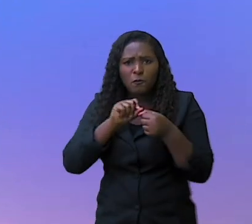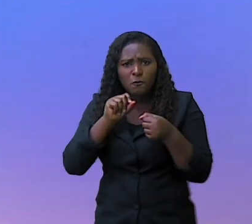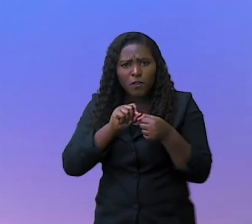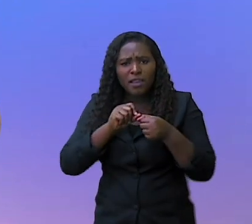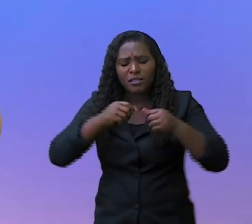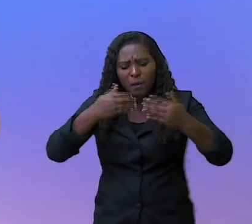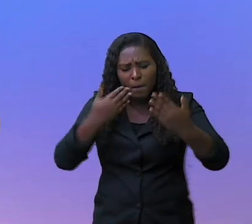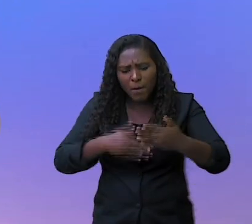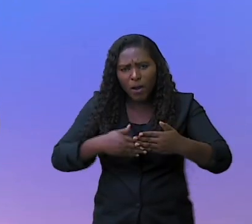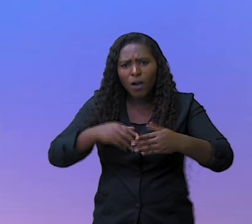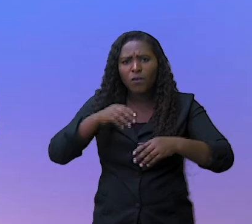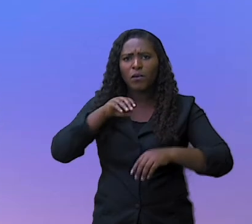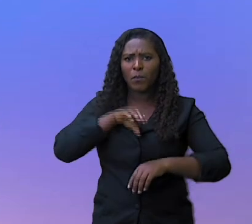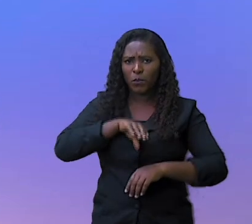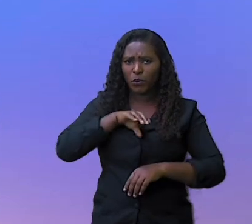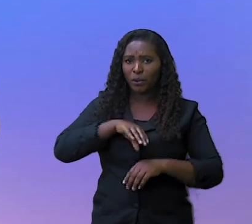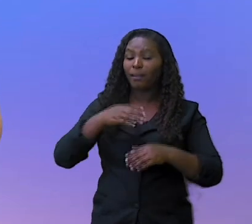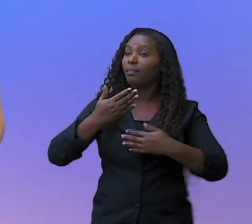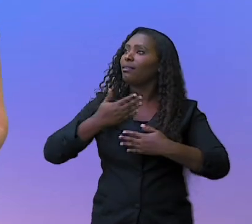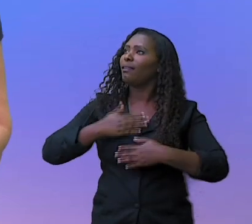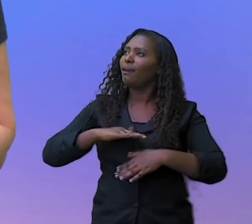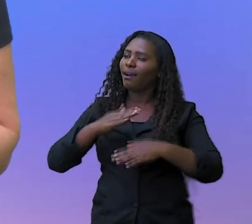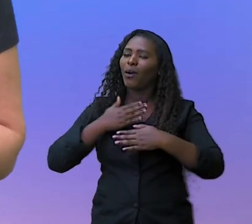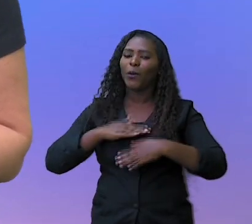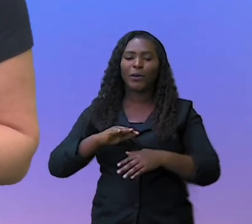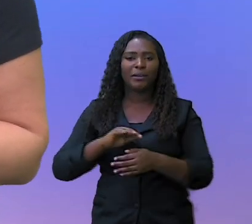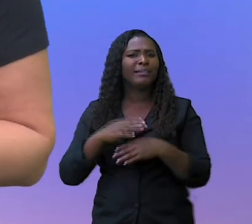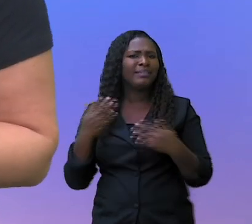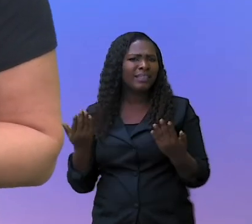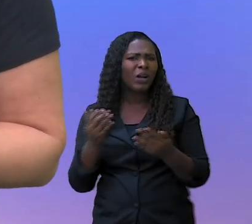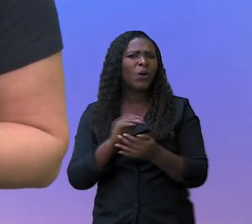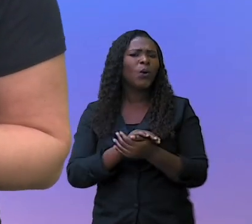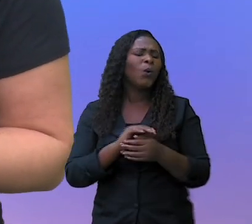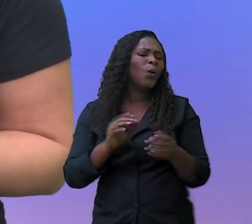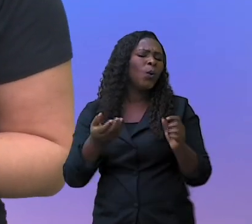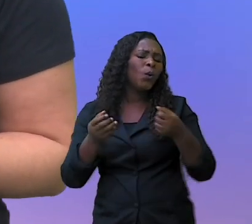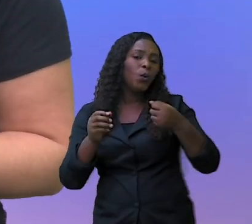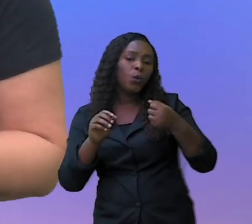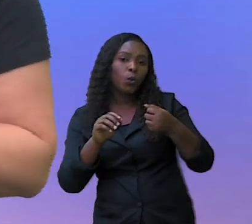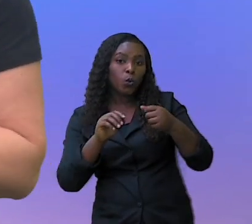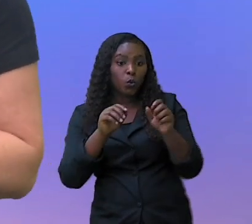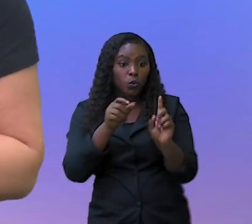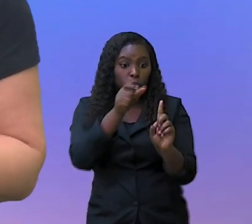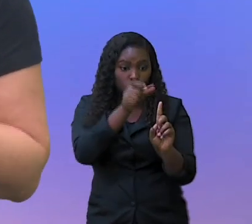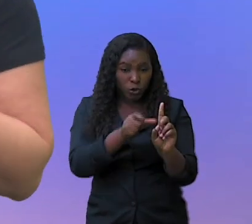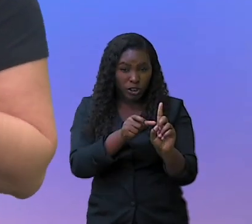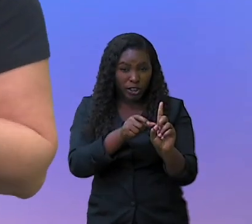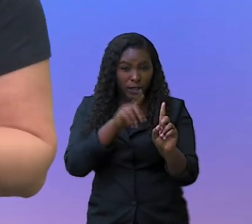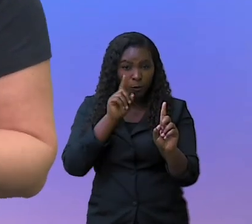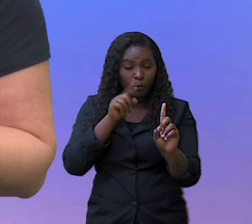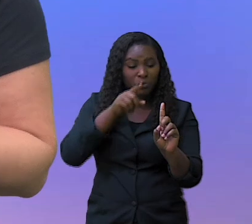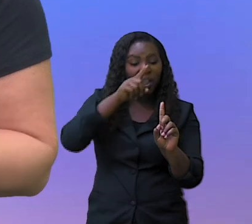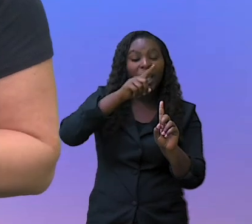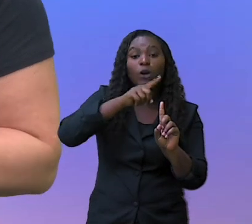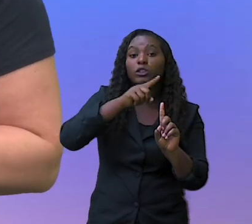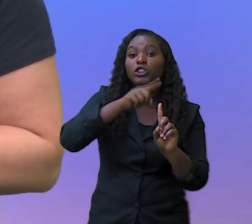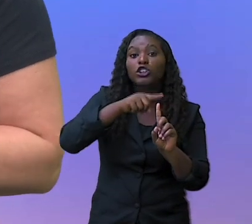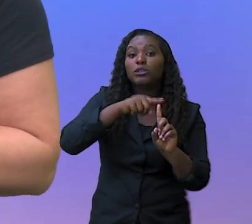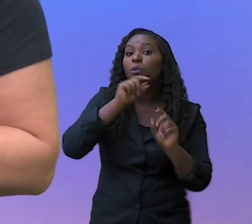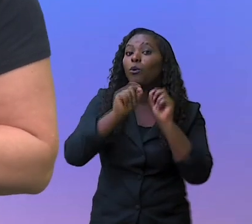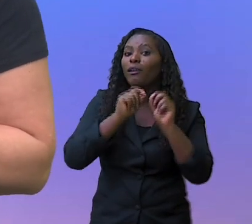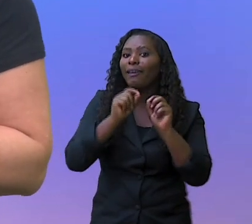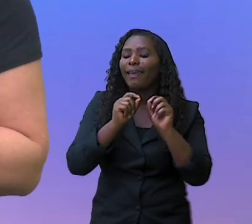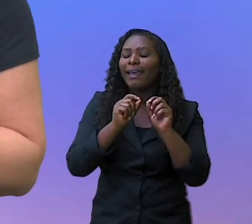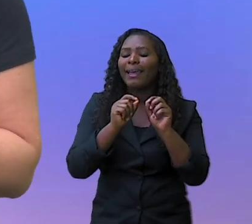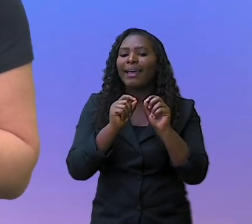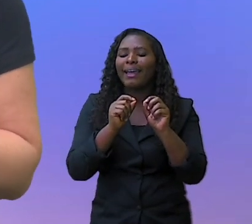sujeito estava anteriormente aí, eu posso chamar de um sujeito que é desinicial, né? Continua sendo todos os alunos do